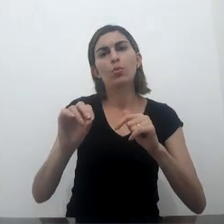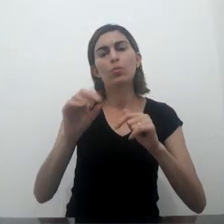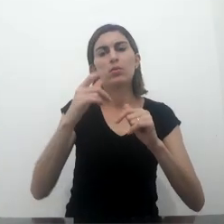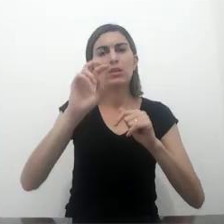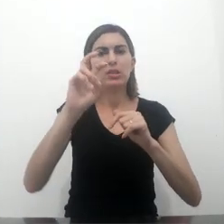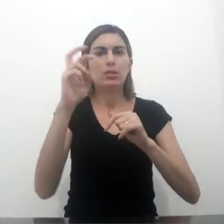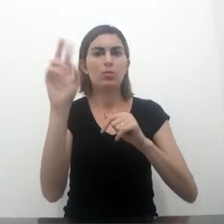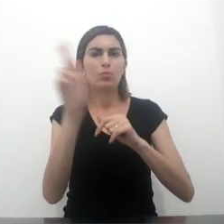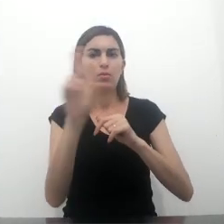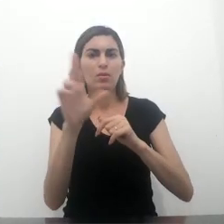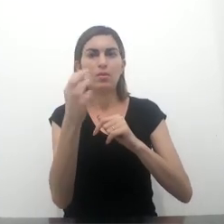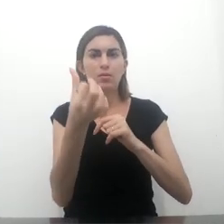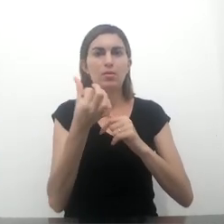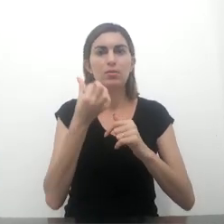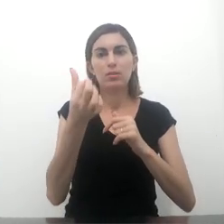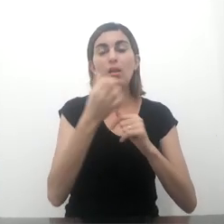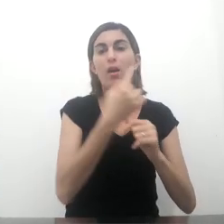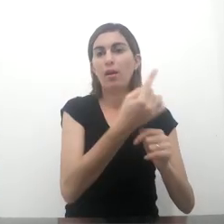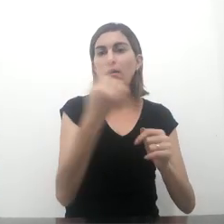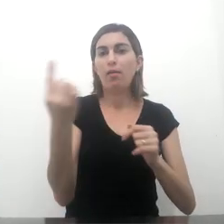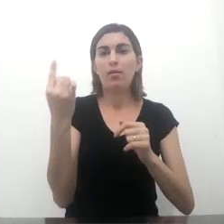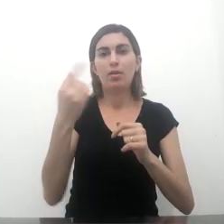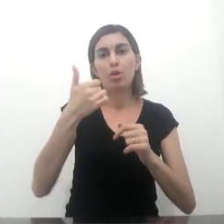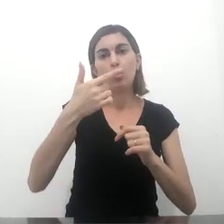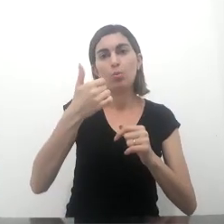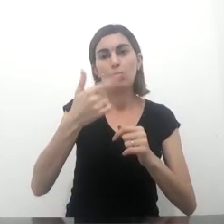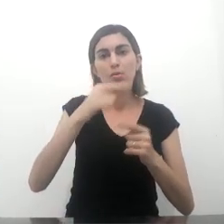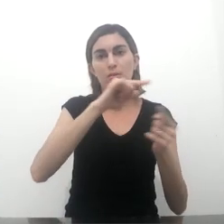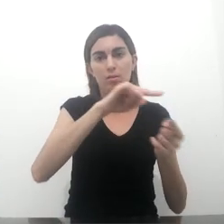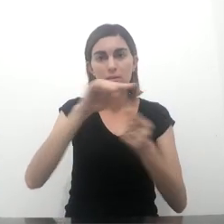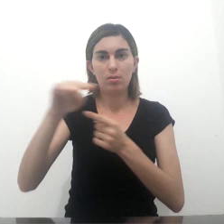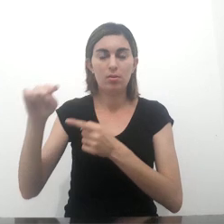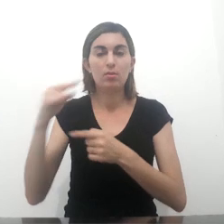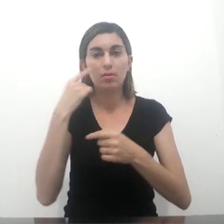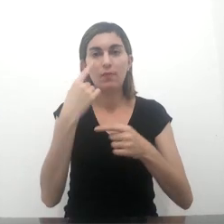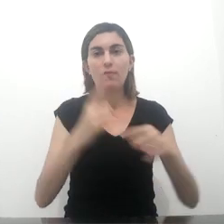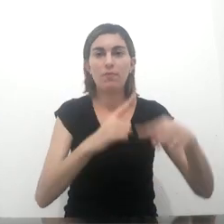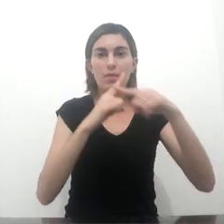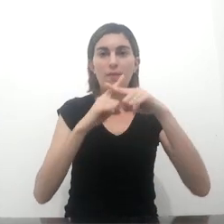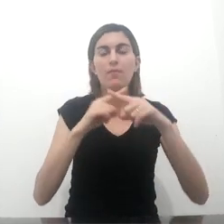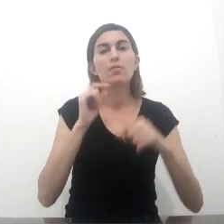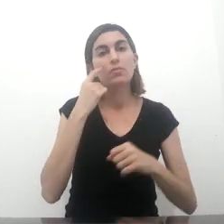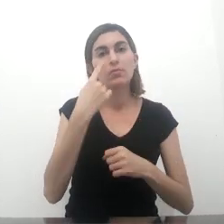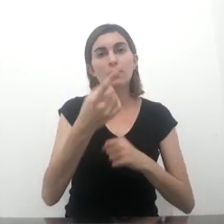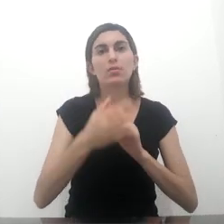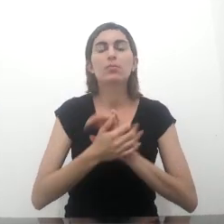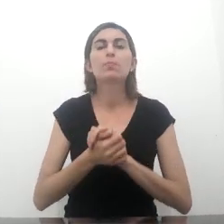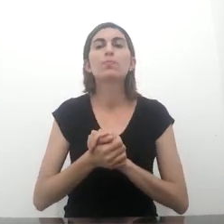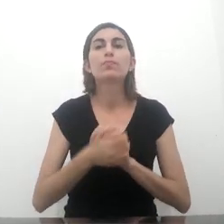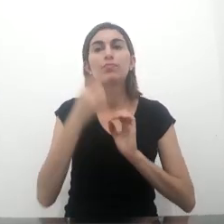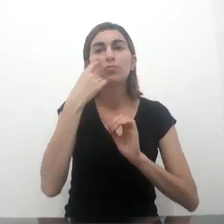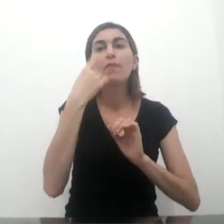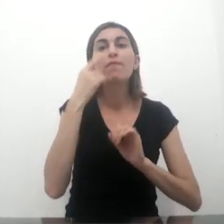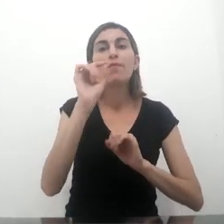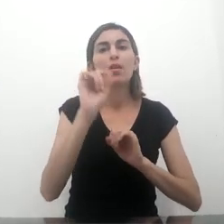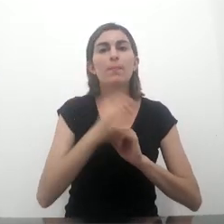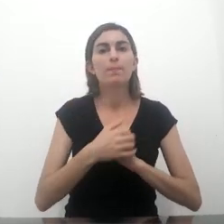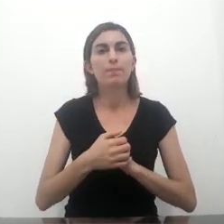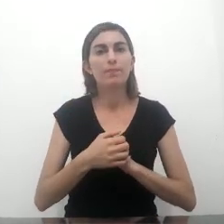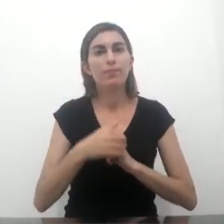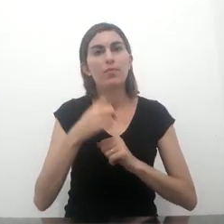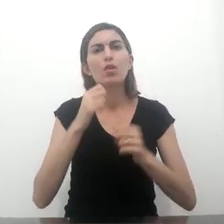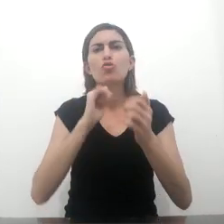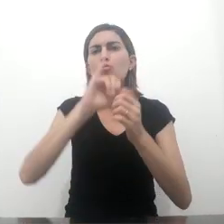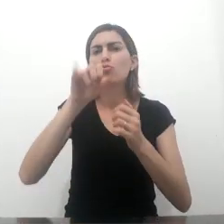de R$5,66 a cada 12 garrafas. Veja o seguinte, ó. José comprou